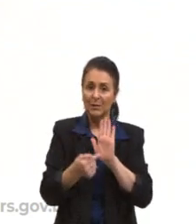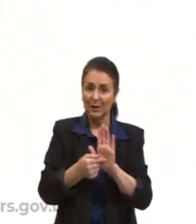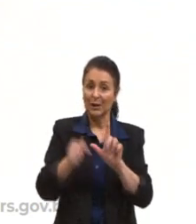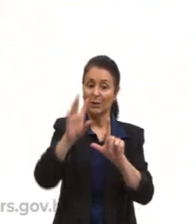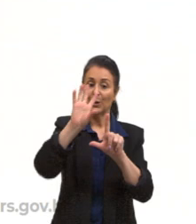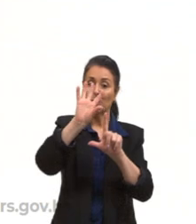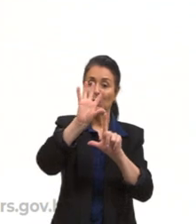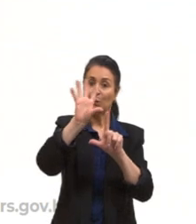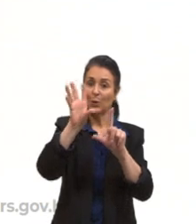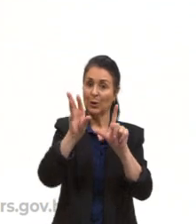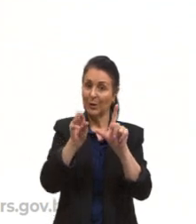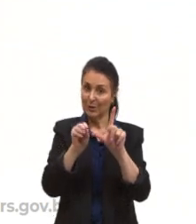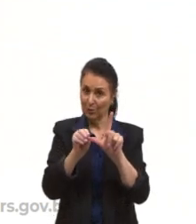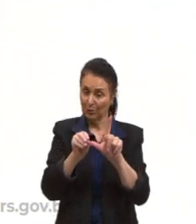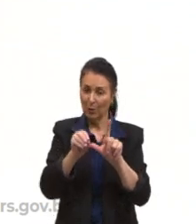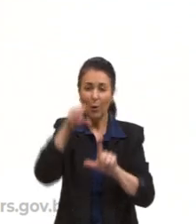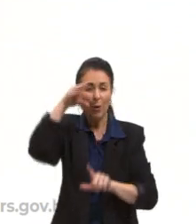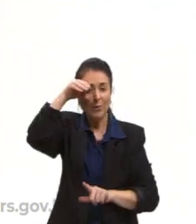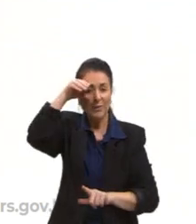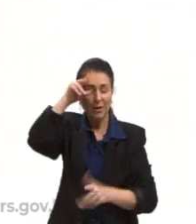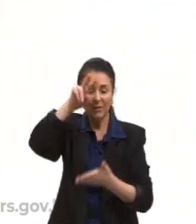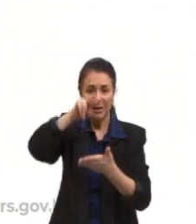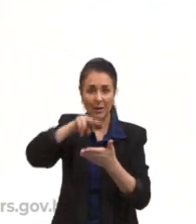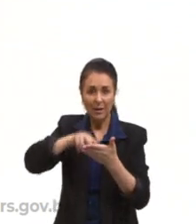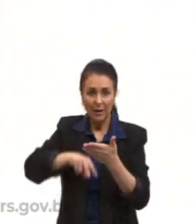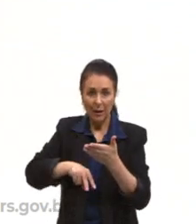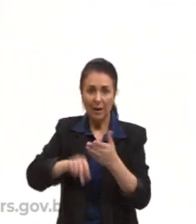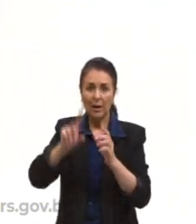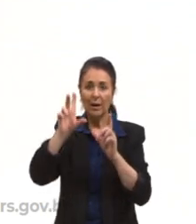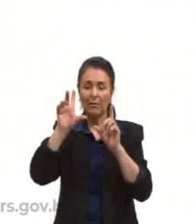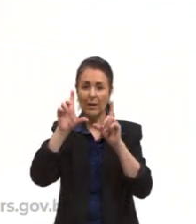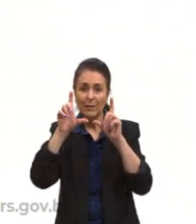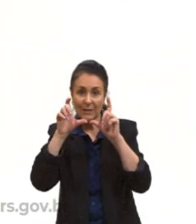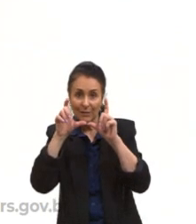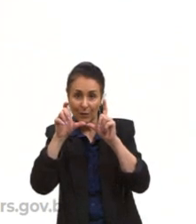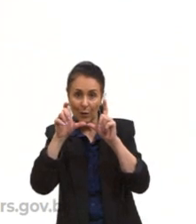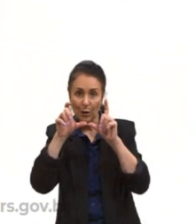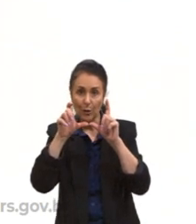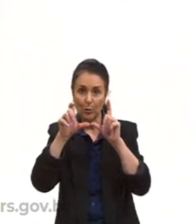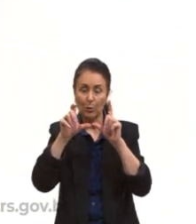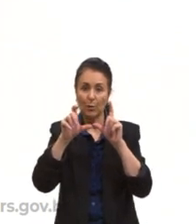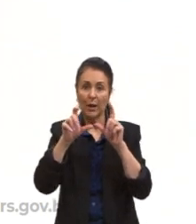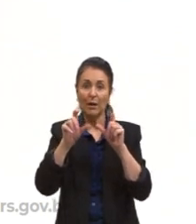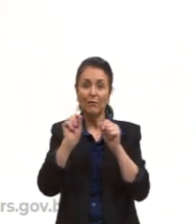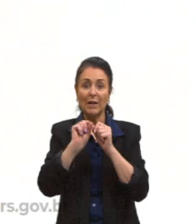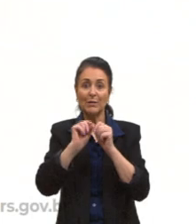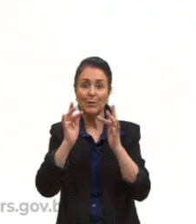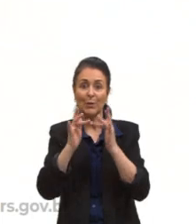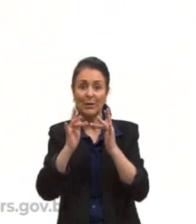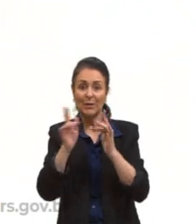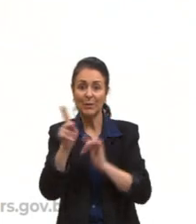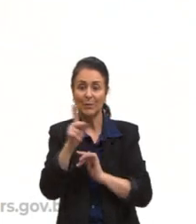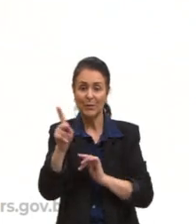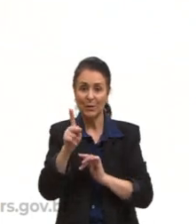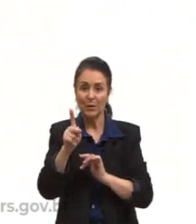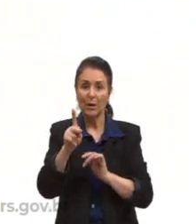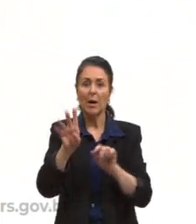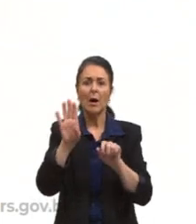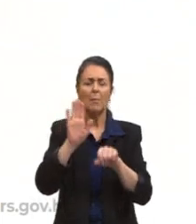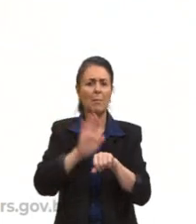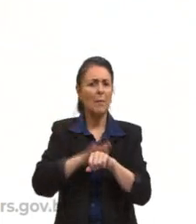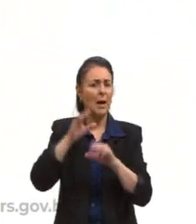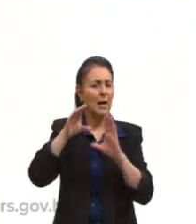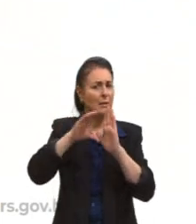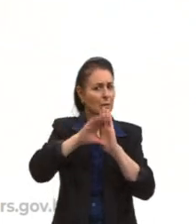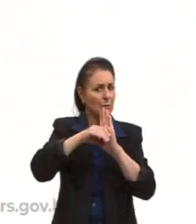cartoon procurem observar procurem Leite lembrem de Mano eu retorno o ok pessoal mas então mais conceitos